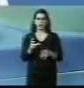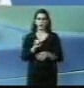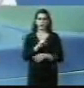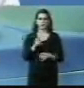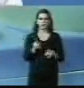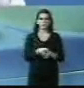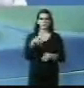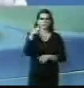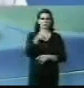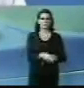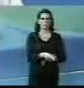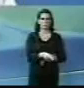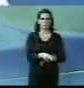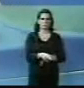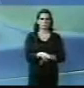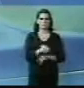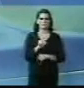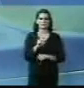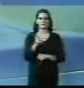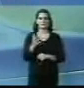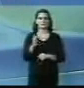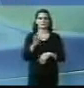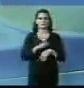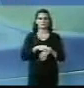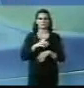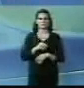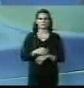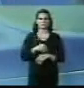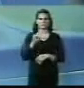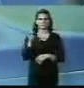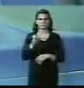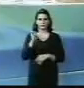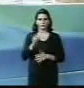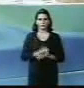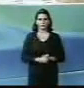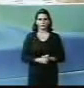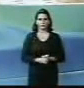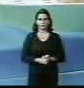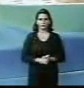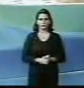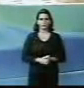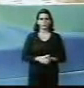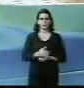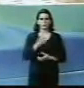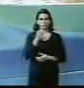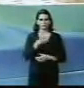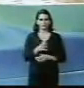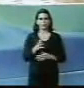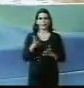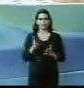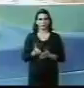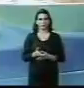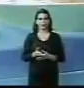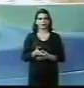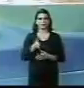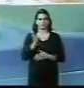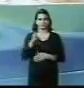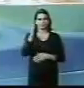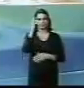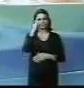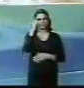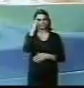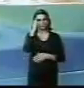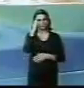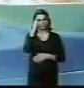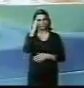sem dúvida, é o maior e melhor recurso que o DanceGuard oferece junto com o Squid. Pessoal, eu acho que agora vocês estão com a faca e o queijo na mão, né? Se